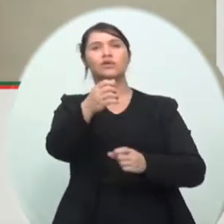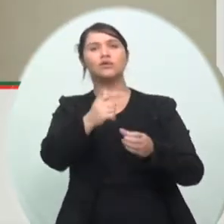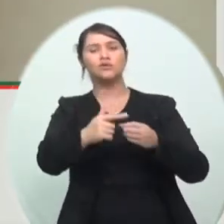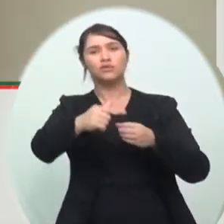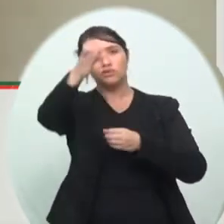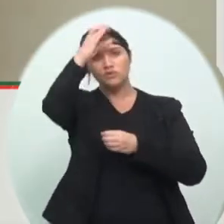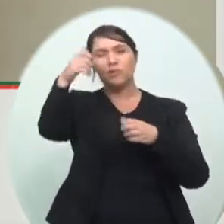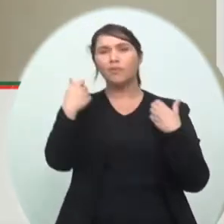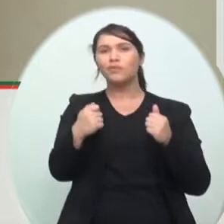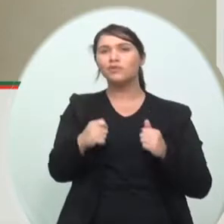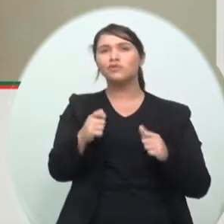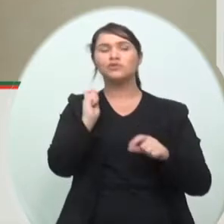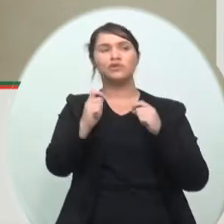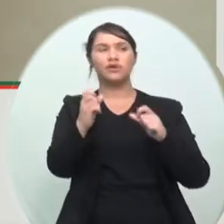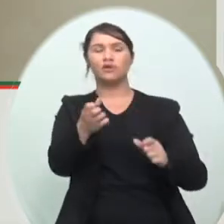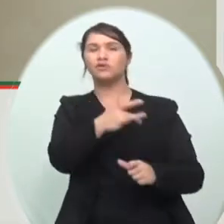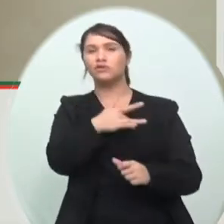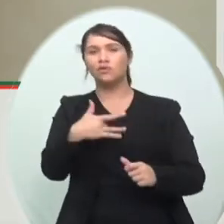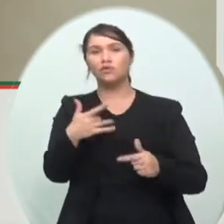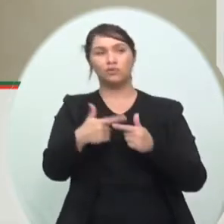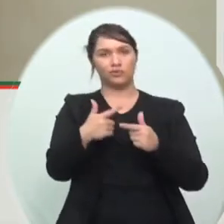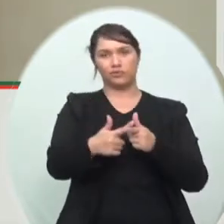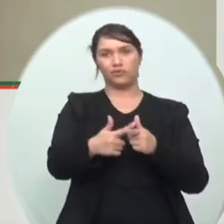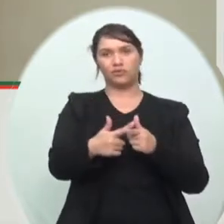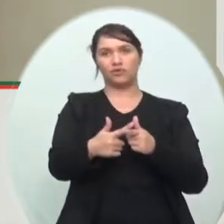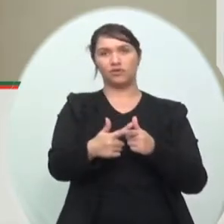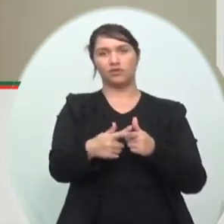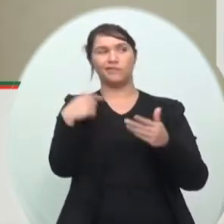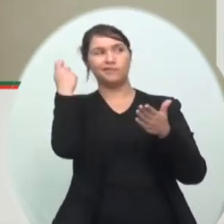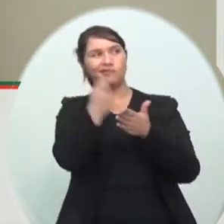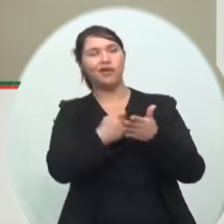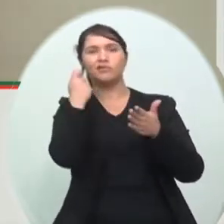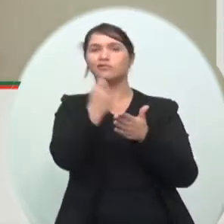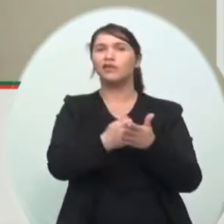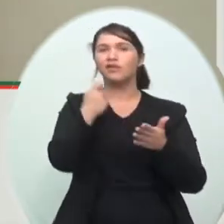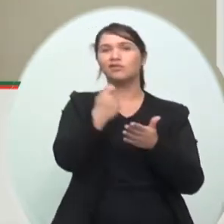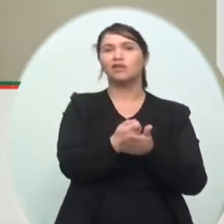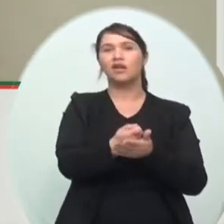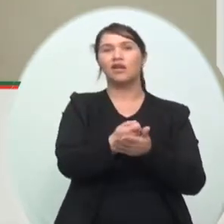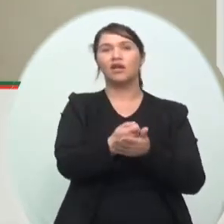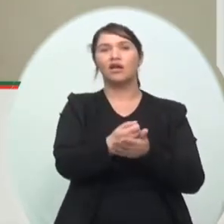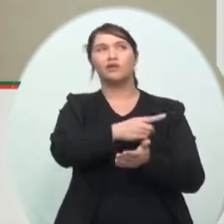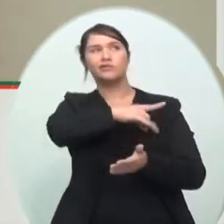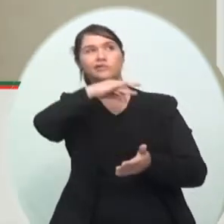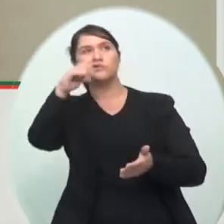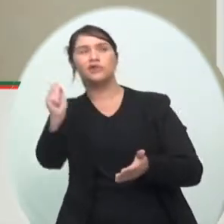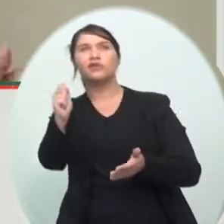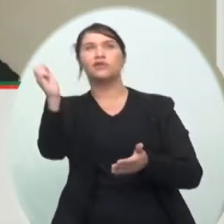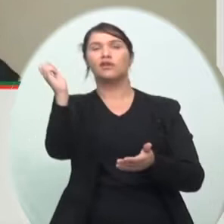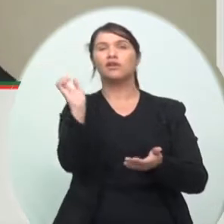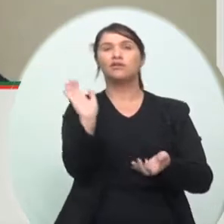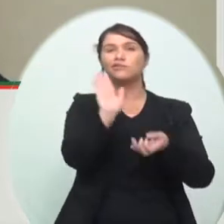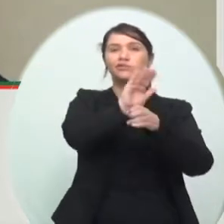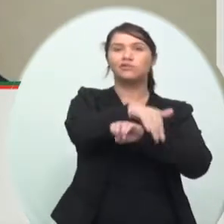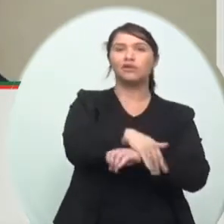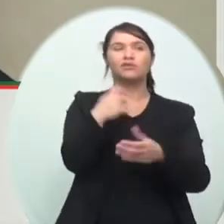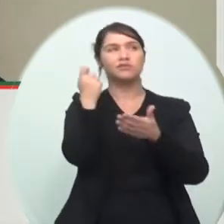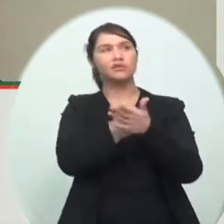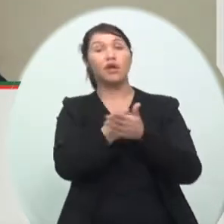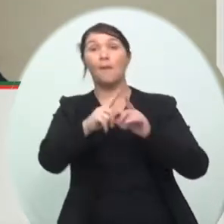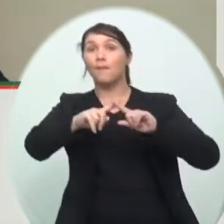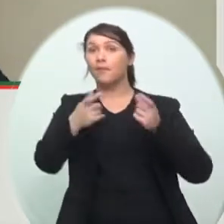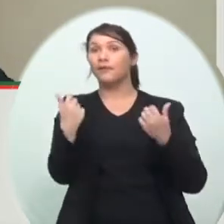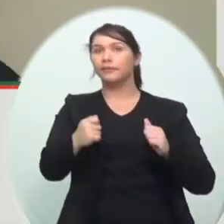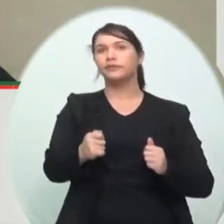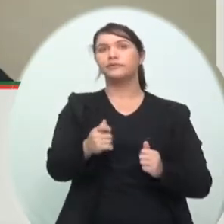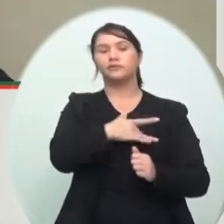Senão nós vamos ficar o dia, a noite, batendo, batendo, batendo, mas nós temos que fazer alguma coisa nessa situação. Foi criado